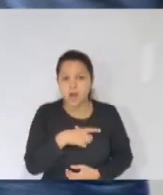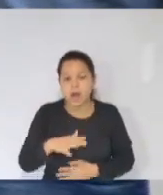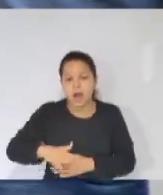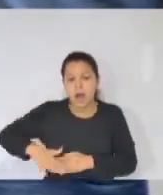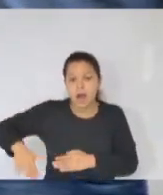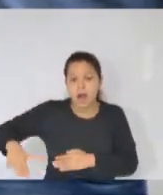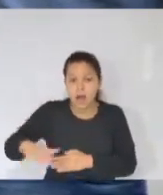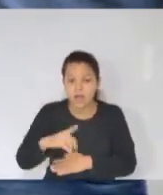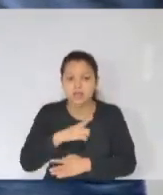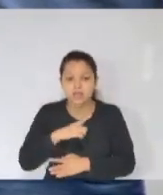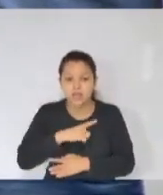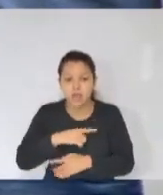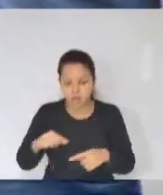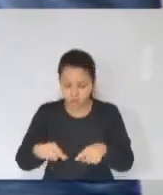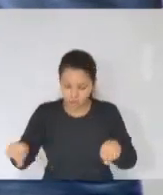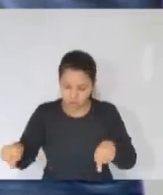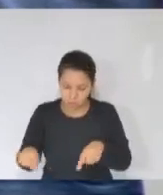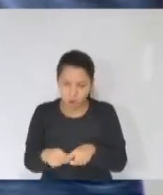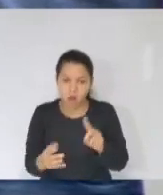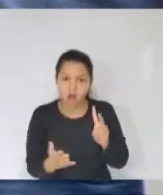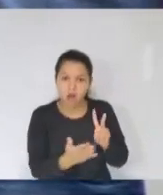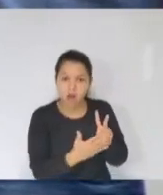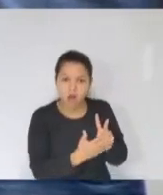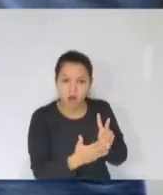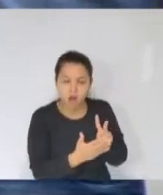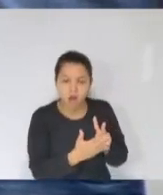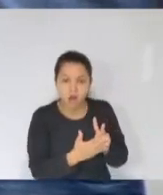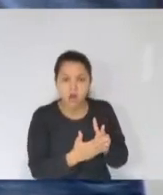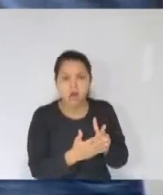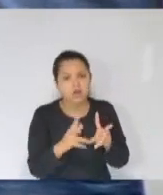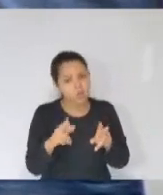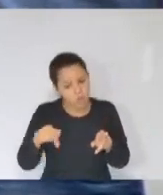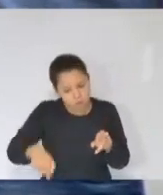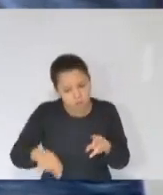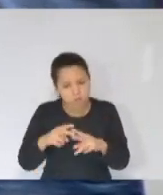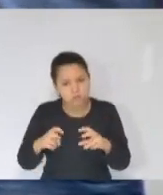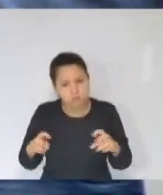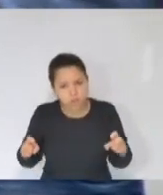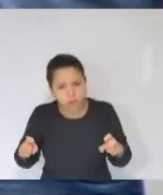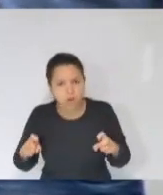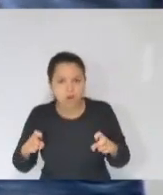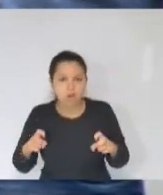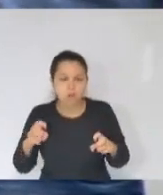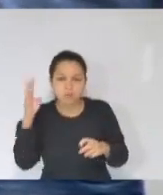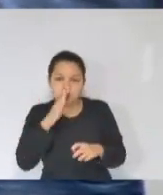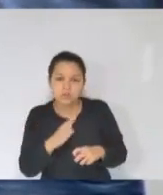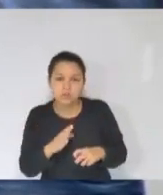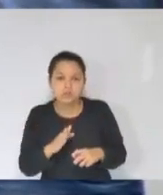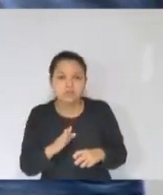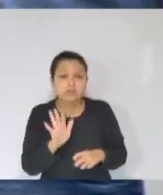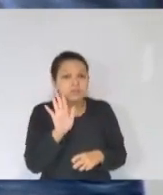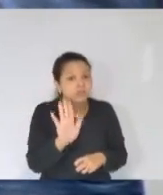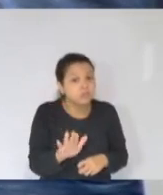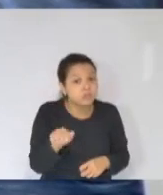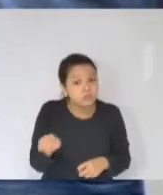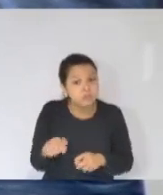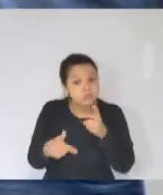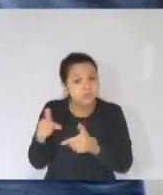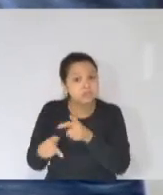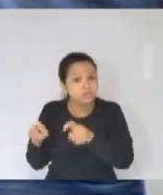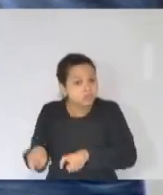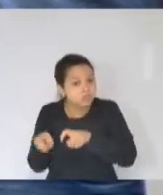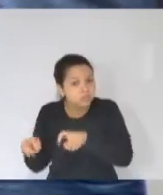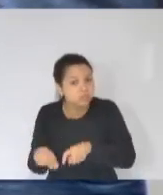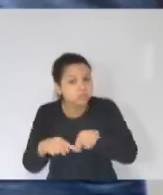aqui em Florianópolis, em todo o país existia. Então, por que hoje tirar um agricultor com uma escritura de 100 anos